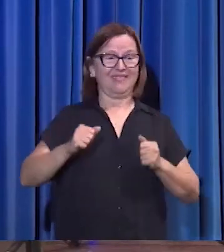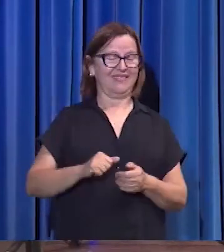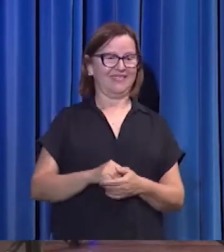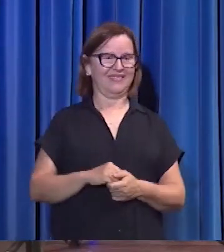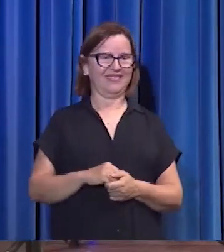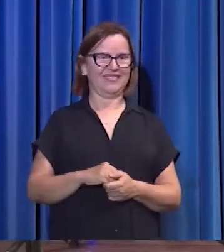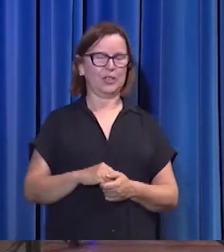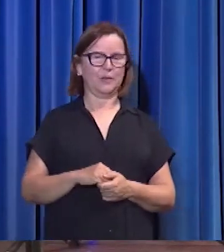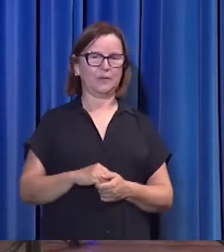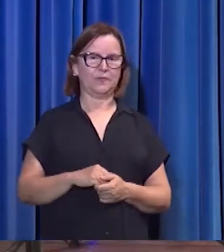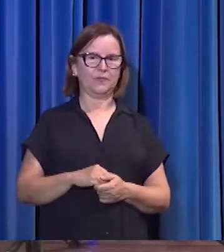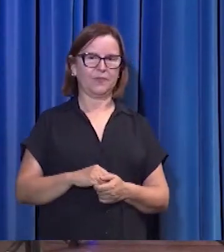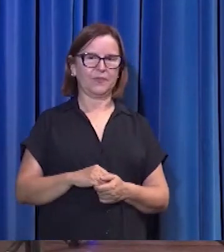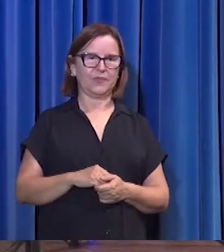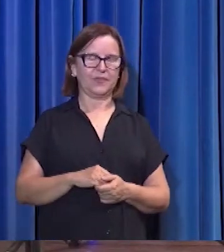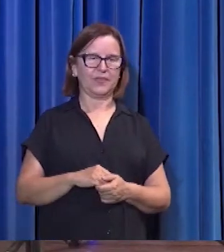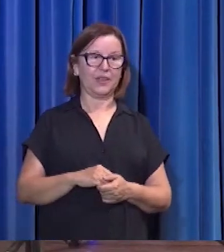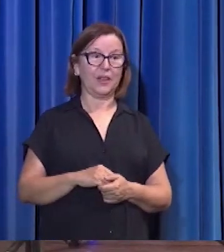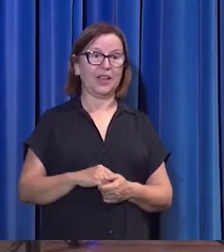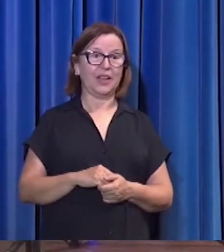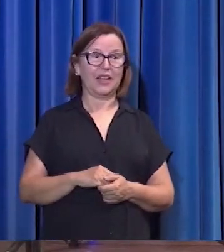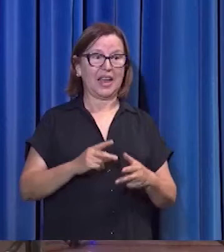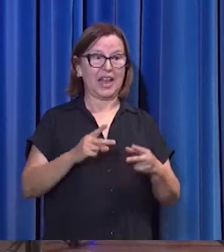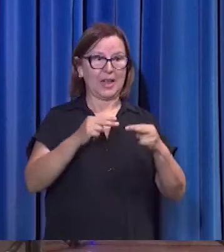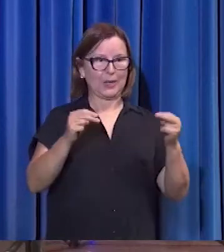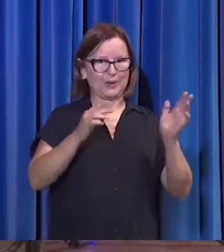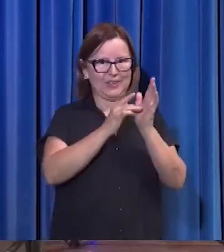E o que ele faz é eterno.